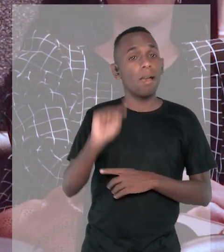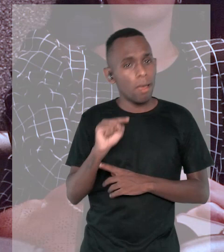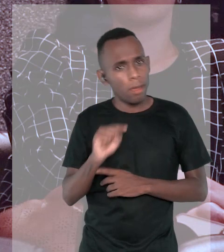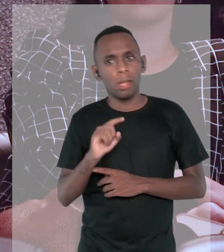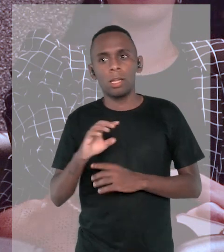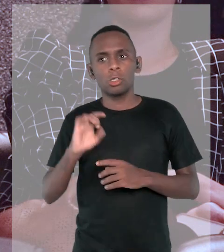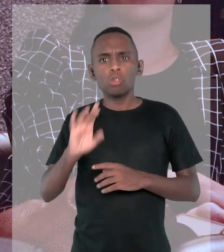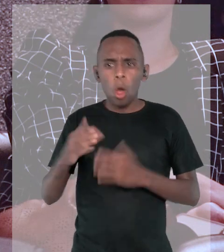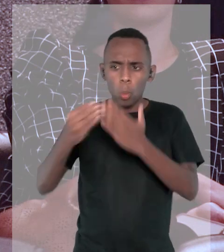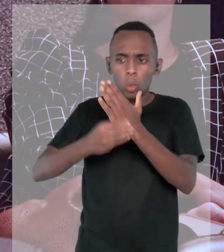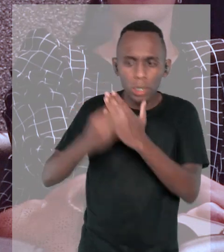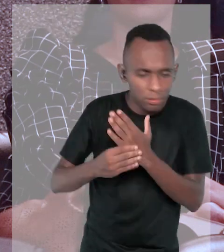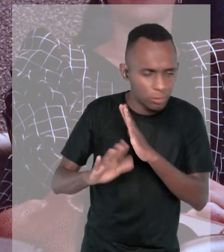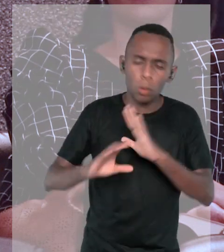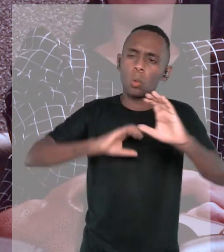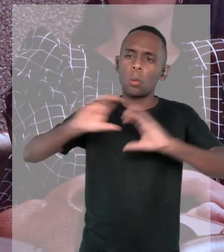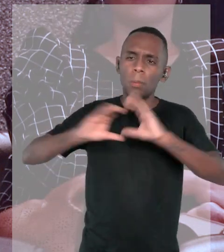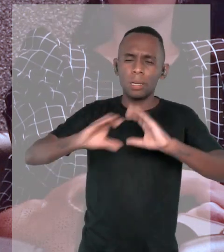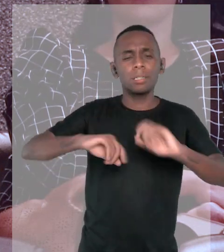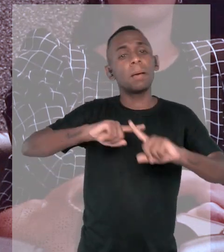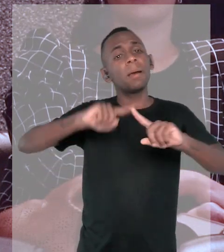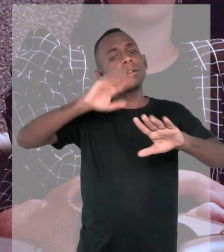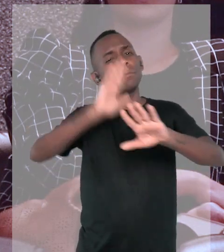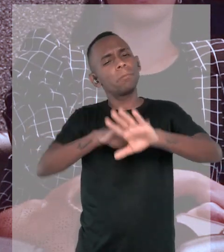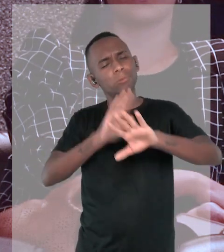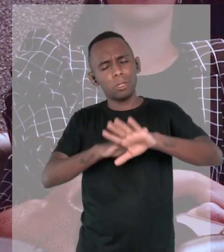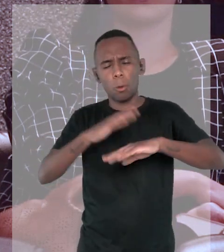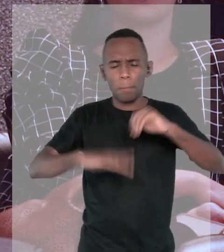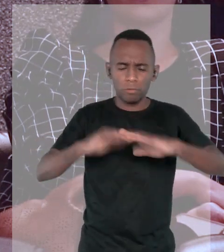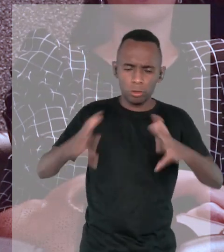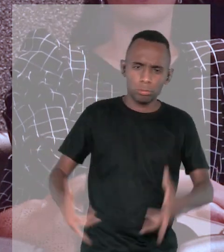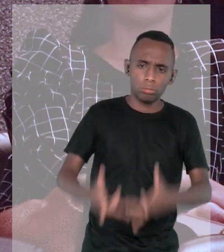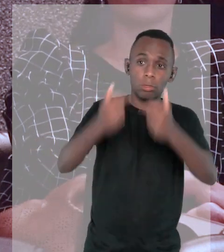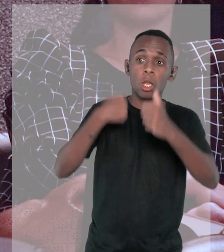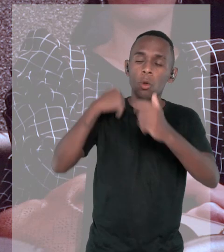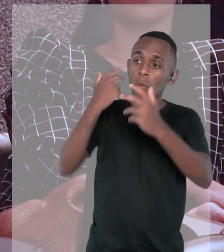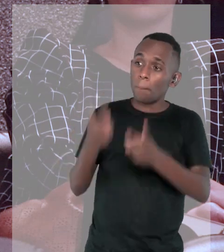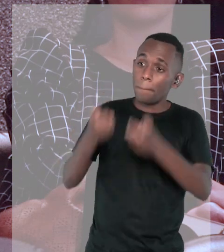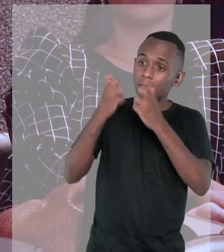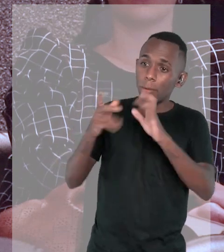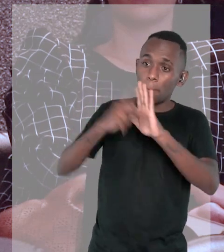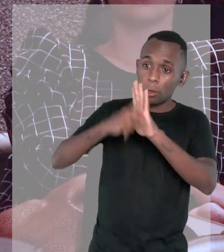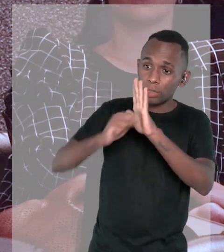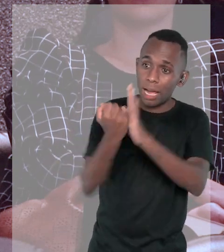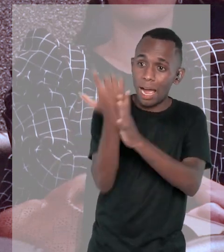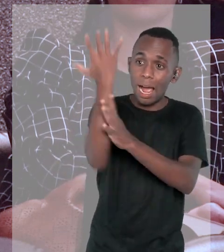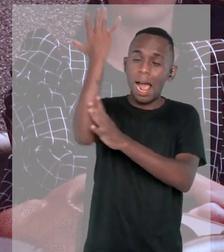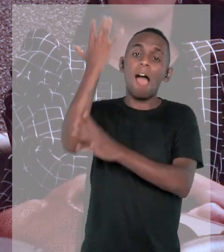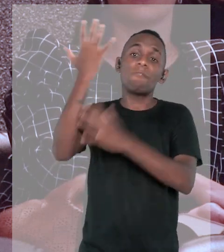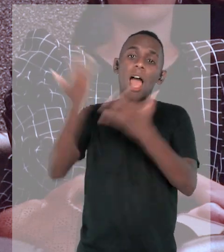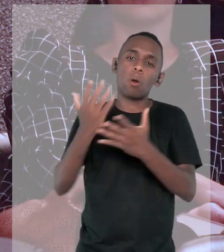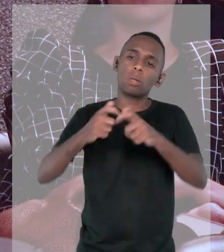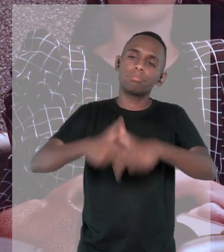o Tudo Comunica, um comunicador, um excelente profissional, que eu vi a árvore nascer no papel e agora eu estou vendo ela dar